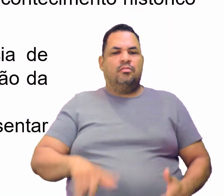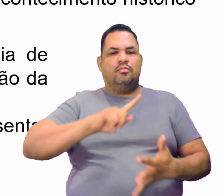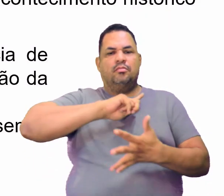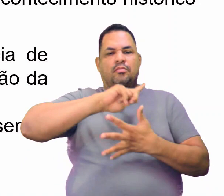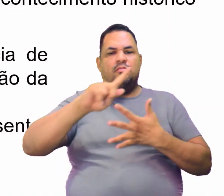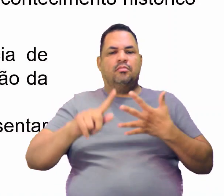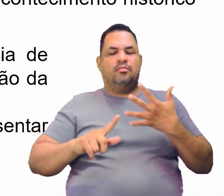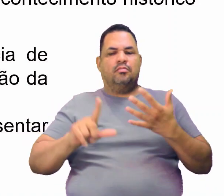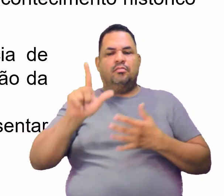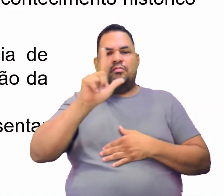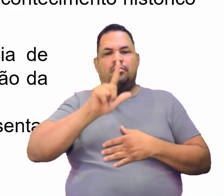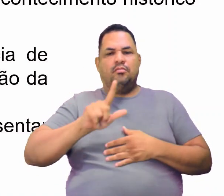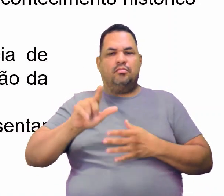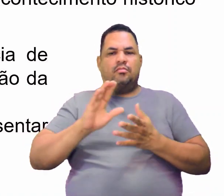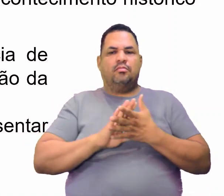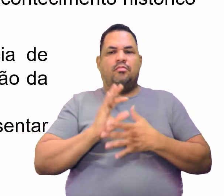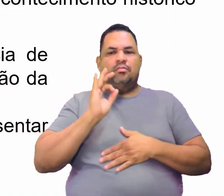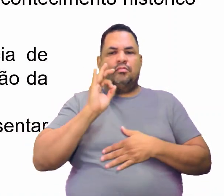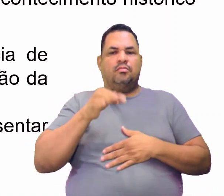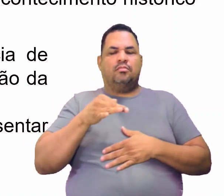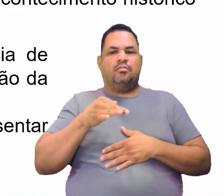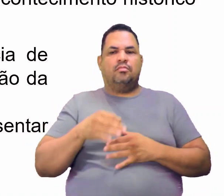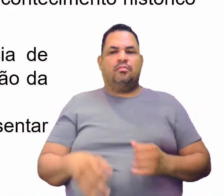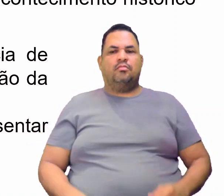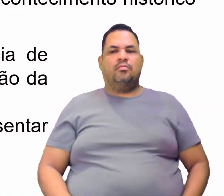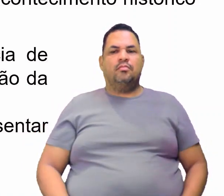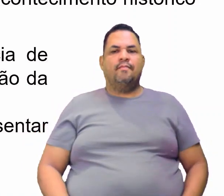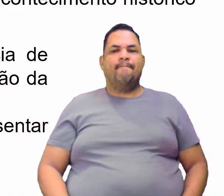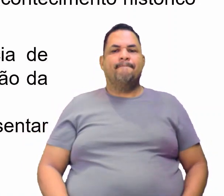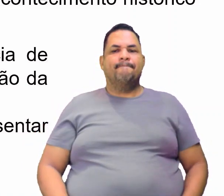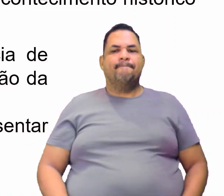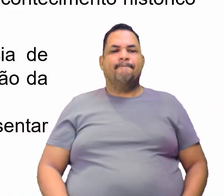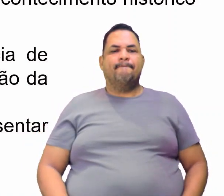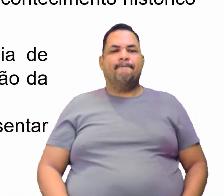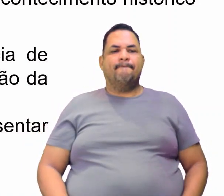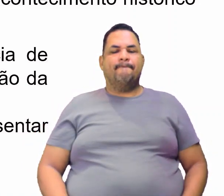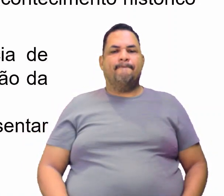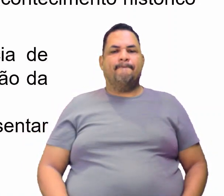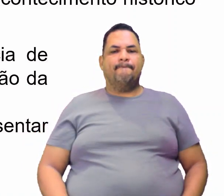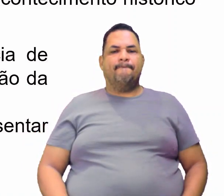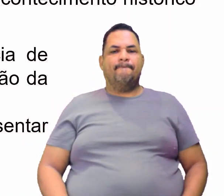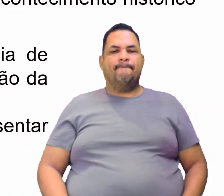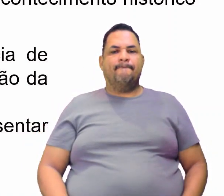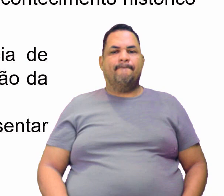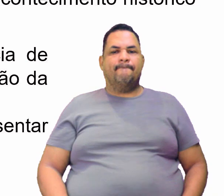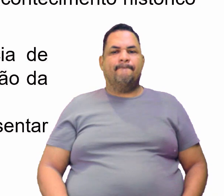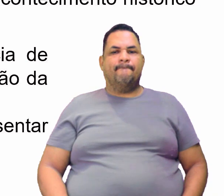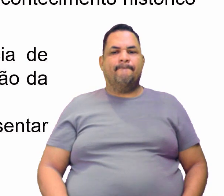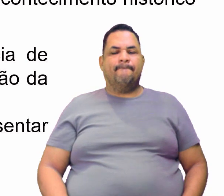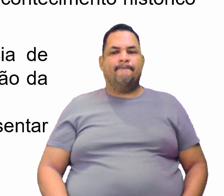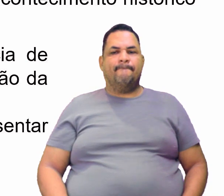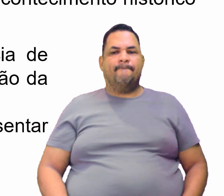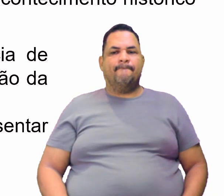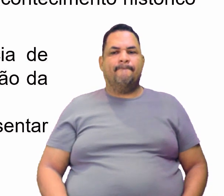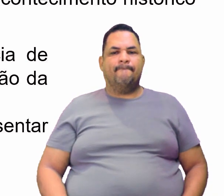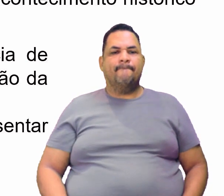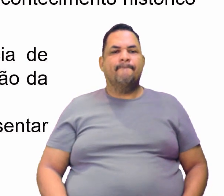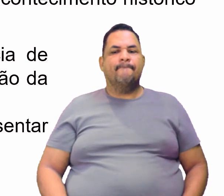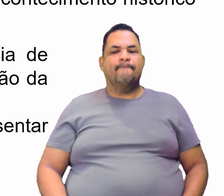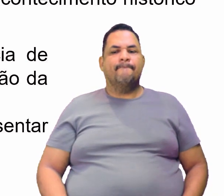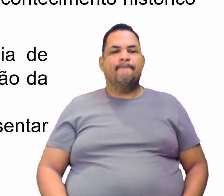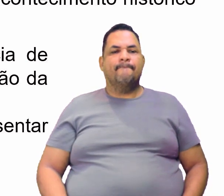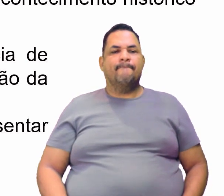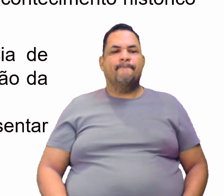gênero lírico. Estão corretas. Agora lá era incorreta, agora... Opa, e não. Agora corretas.